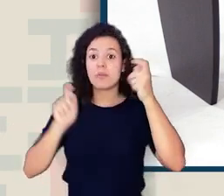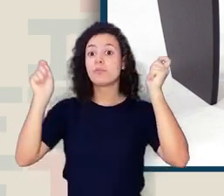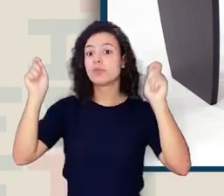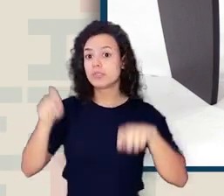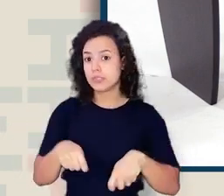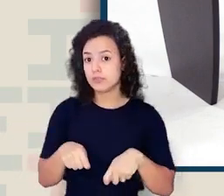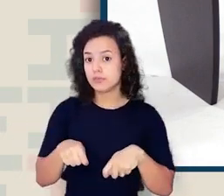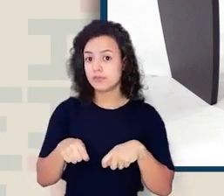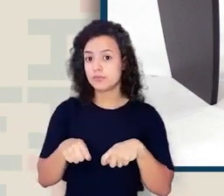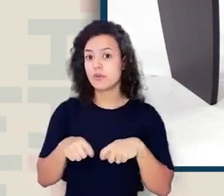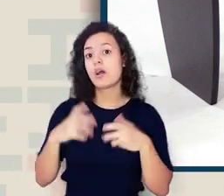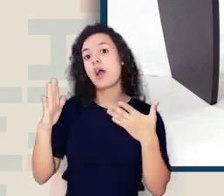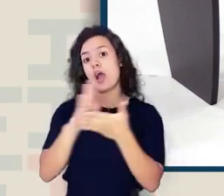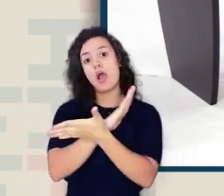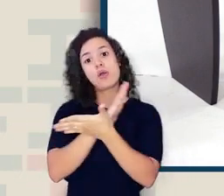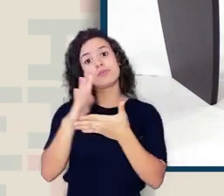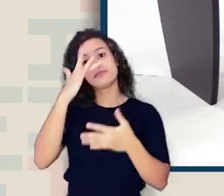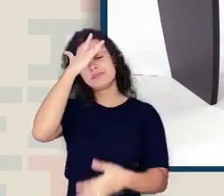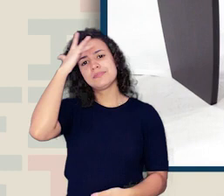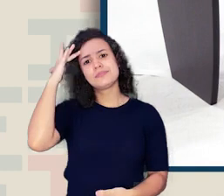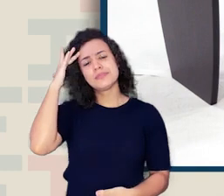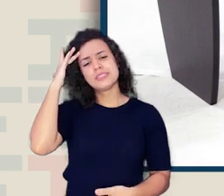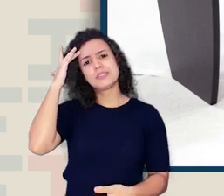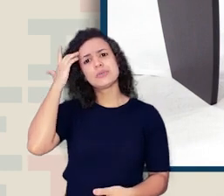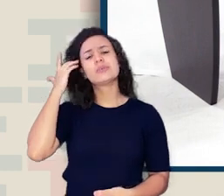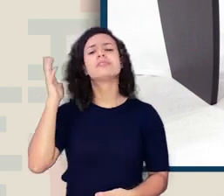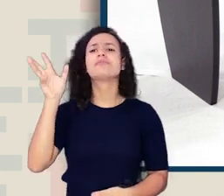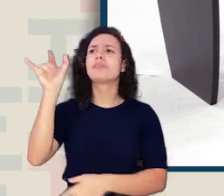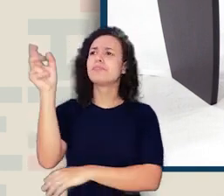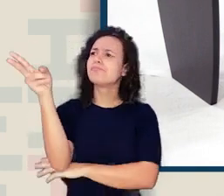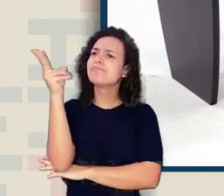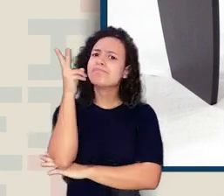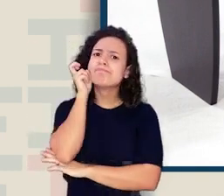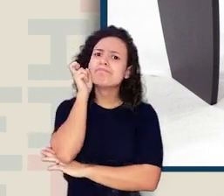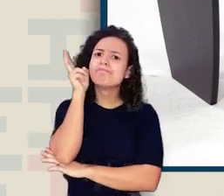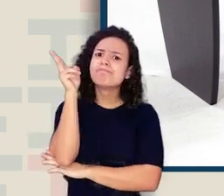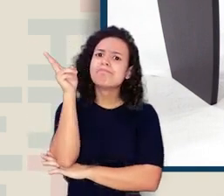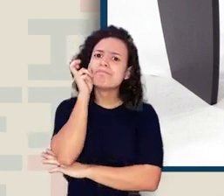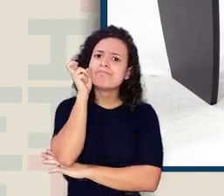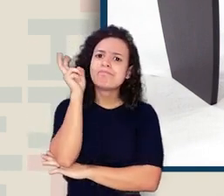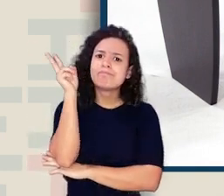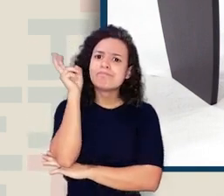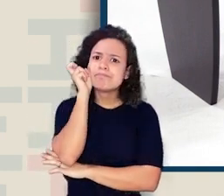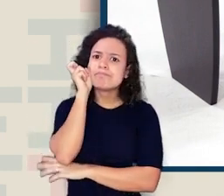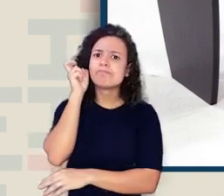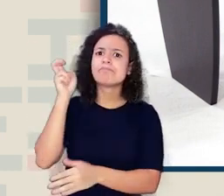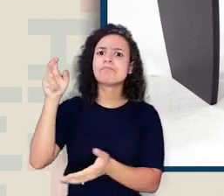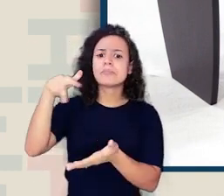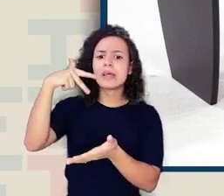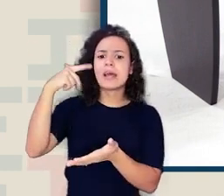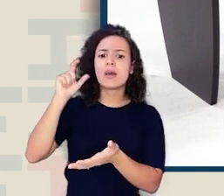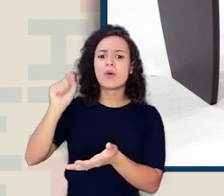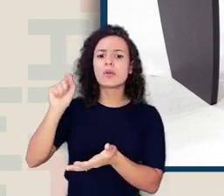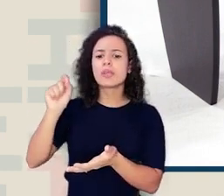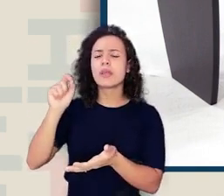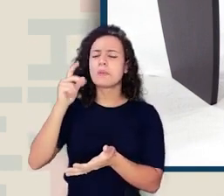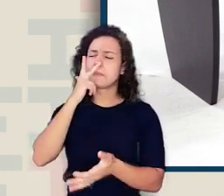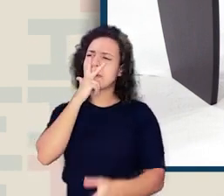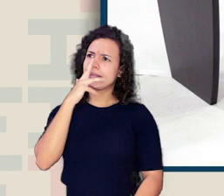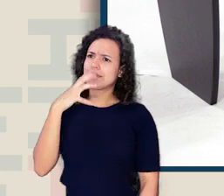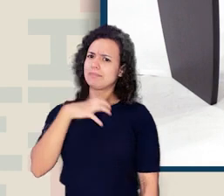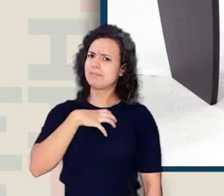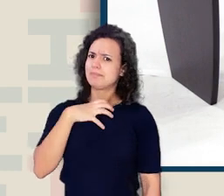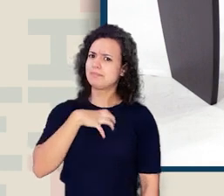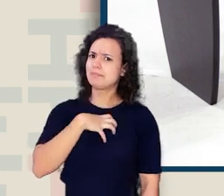três possibilidades, que muitas vezes algumas pessoas vão escutar esse tipo de balançado como